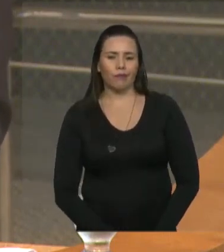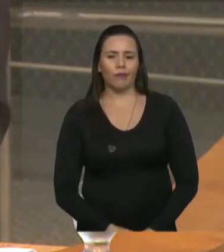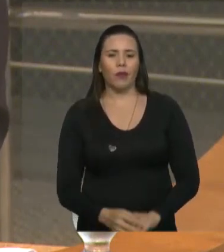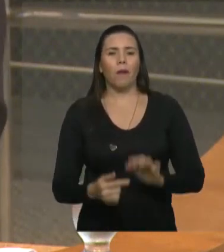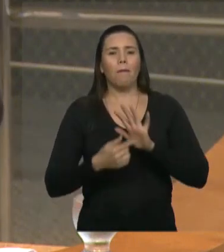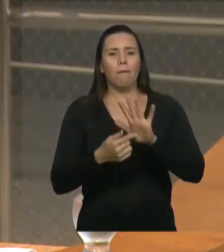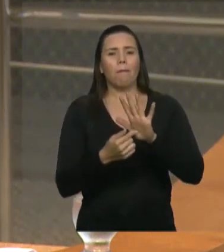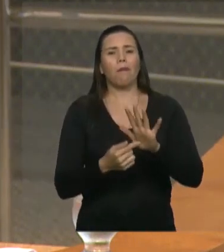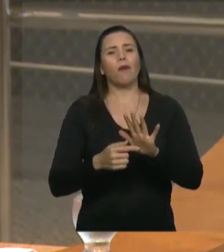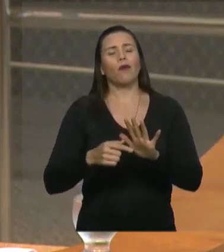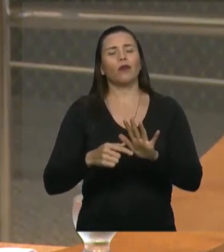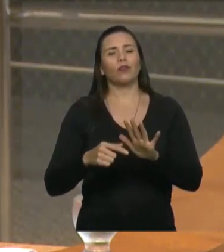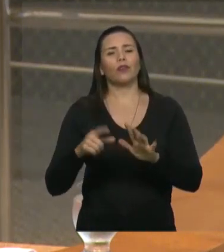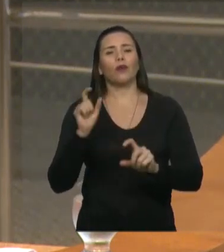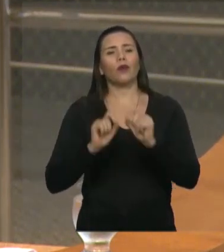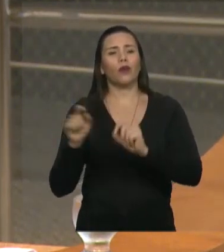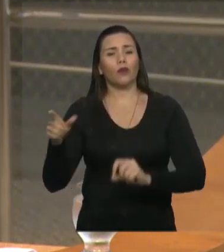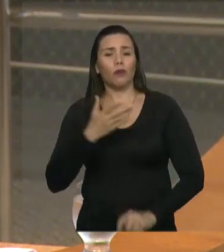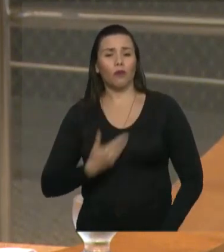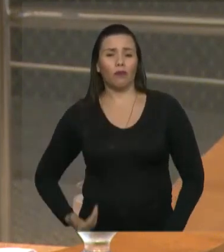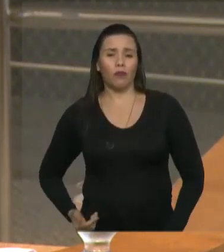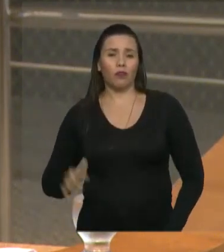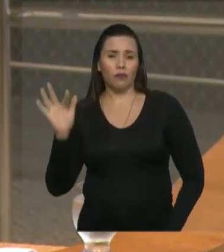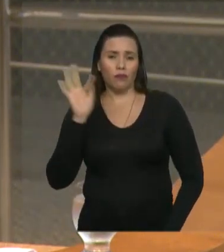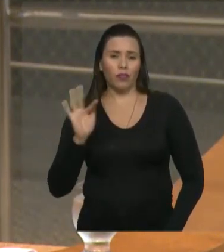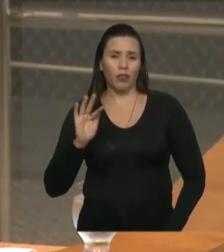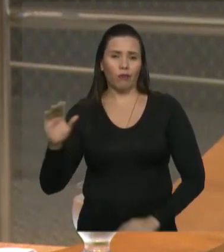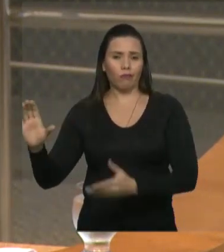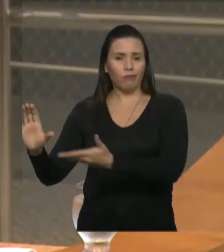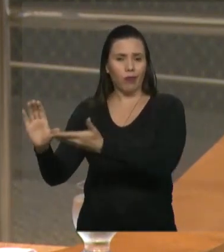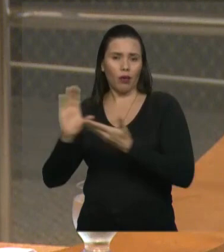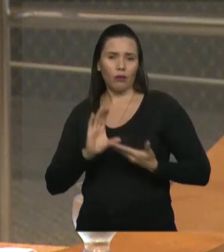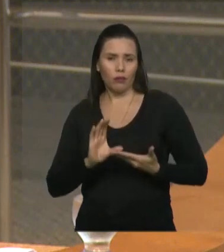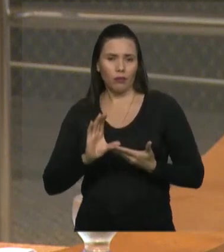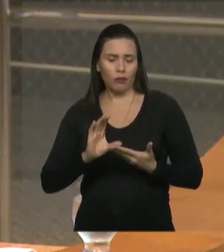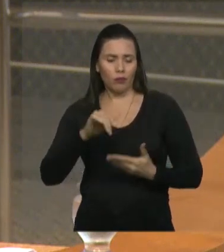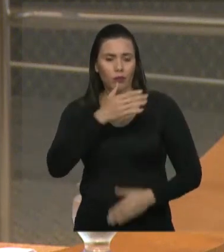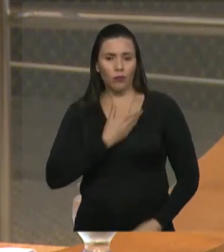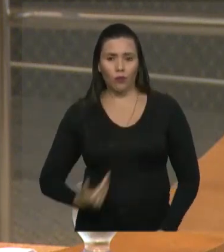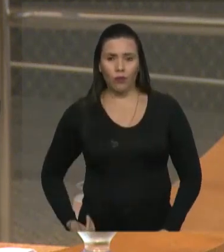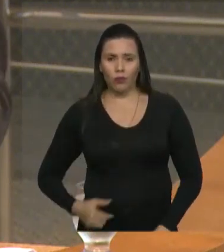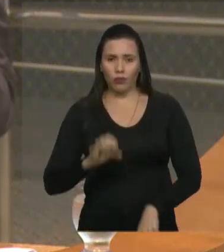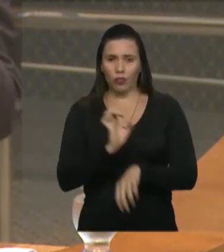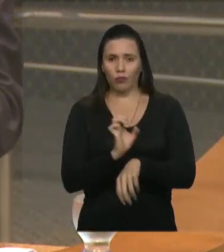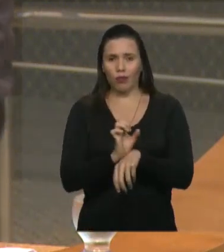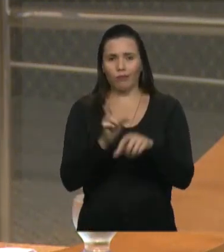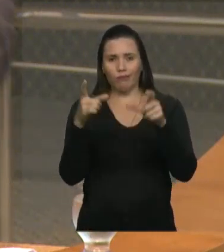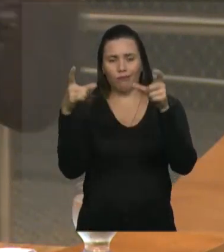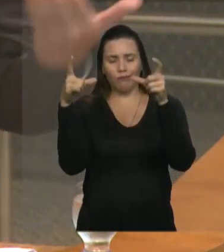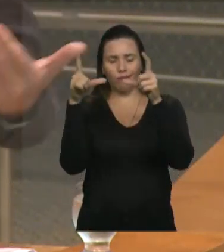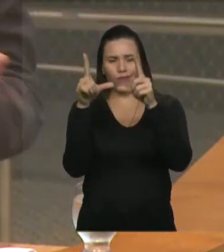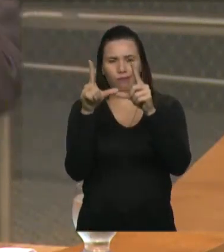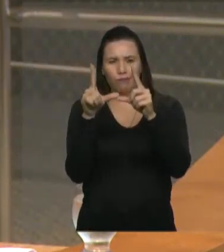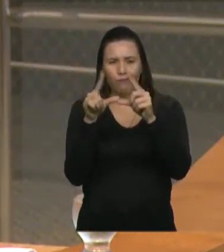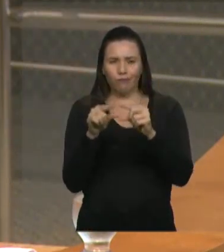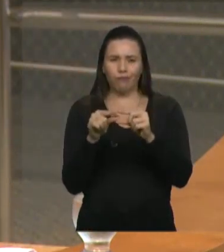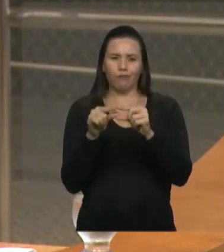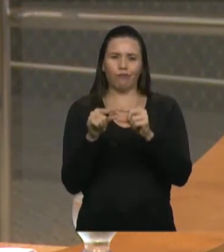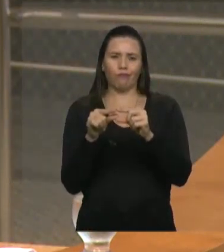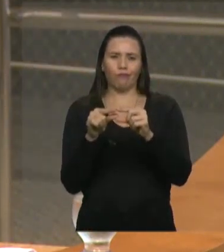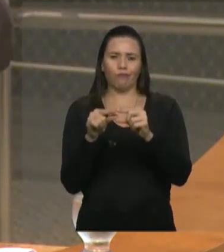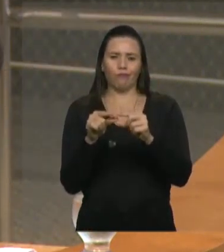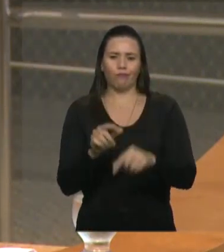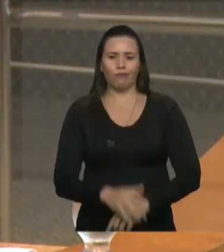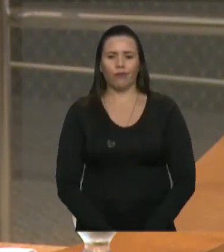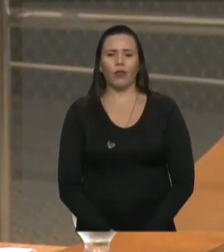federal não repassará um centavo para o governo estadual. Muito pouco. E como fazer estrada se parte disso era feito